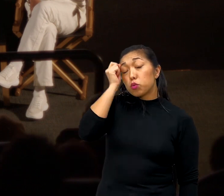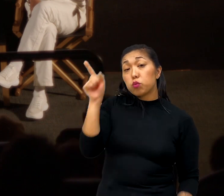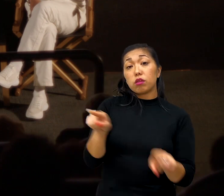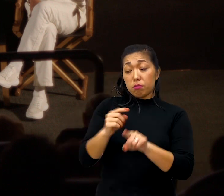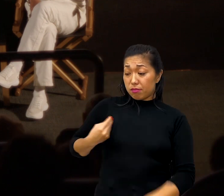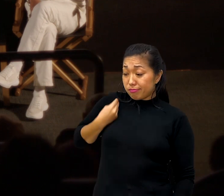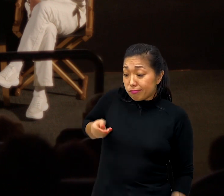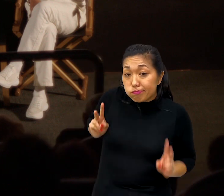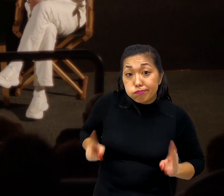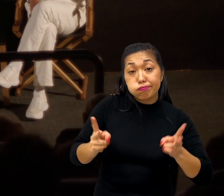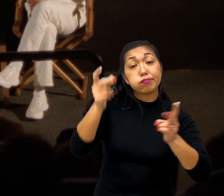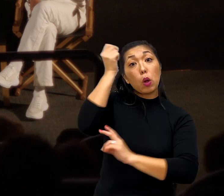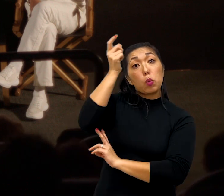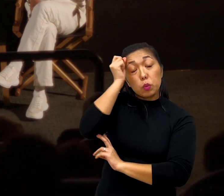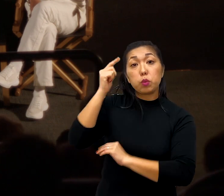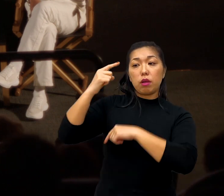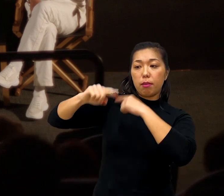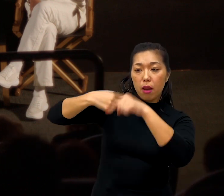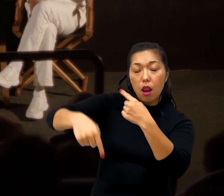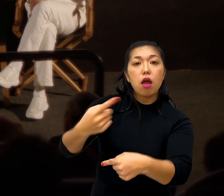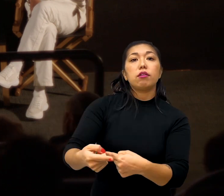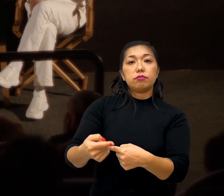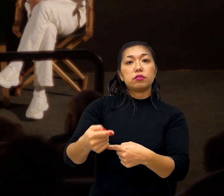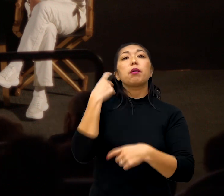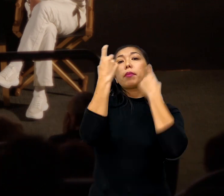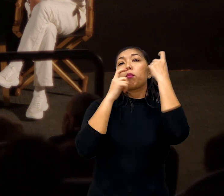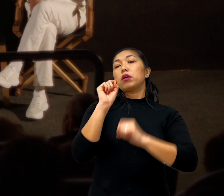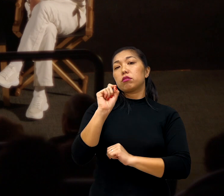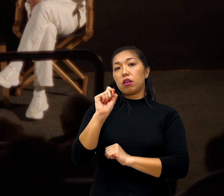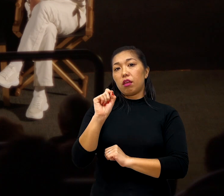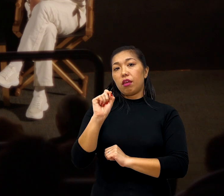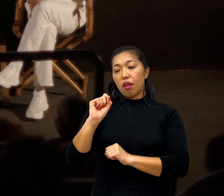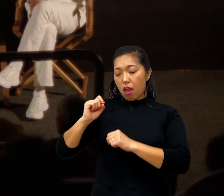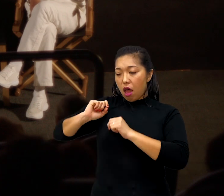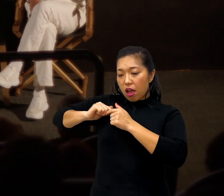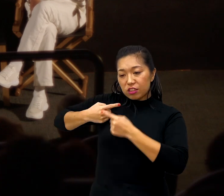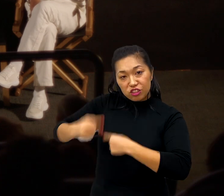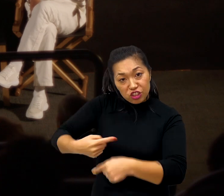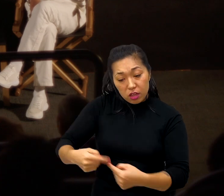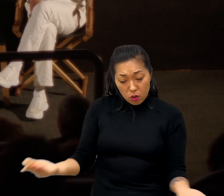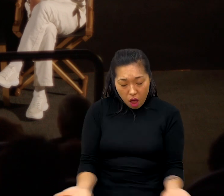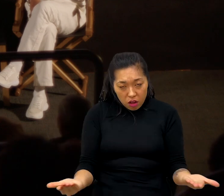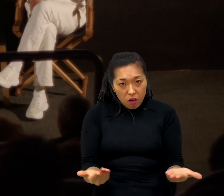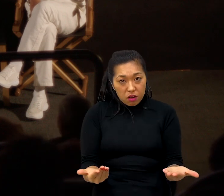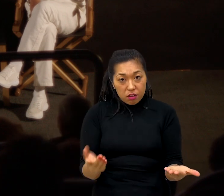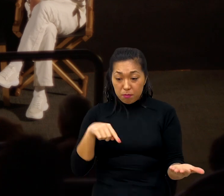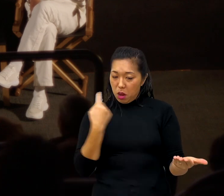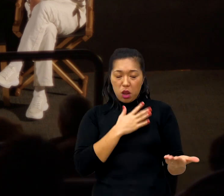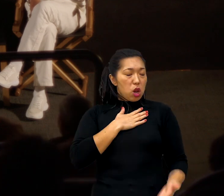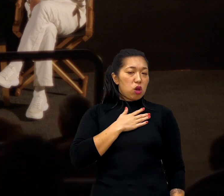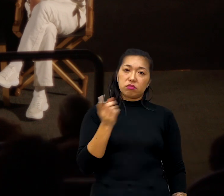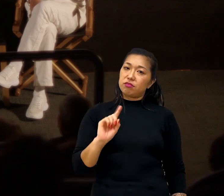permanência dessa cultura para as próximas gerações. Eles estão preocupados com as gerações deles, não com as